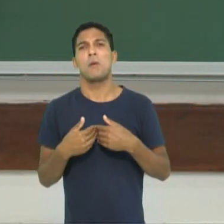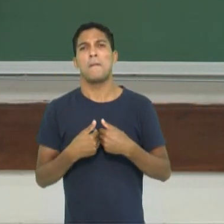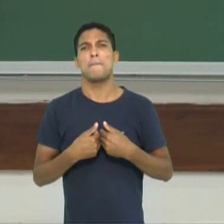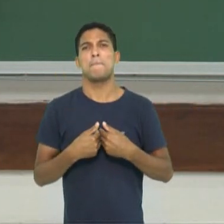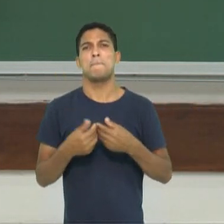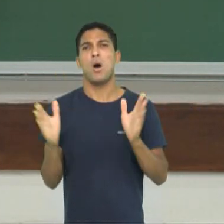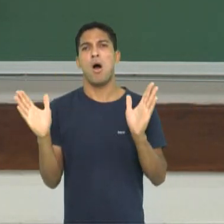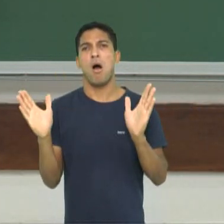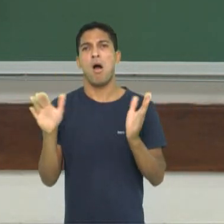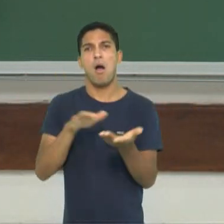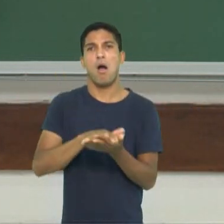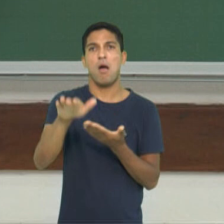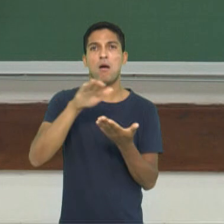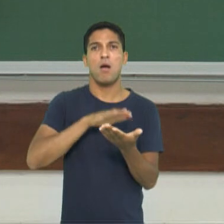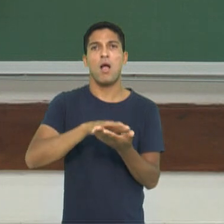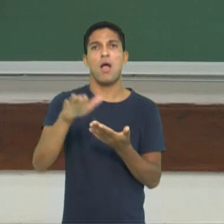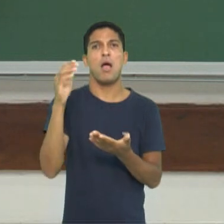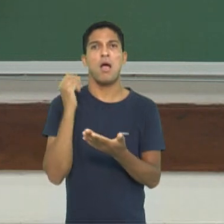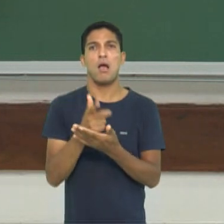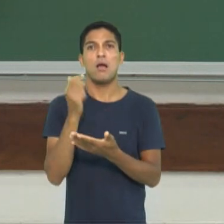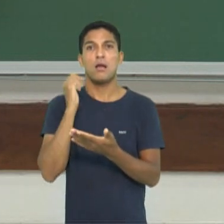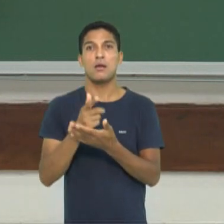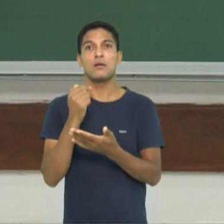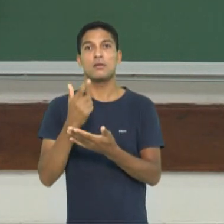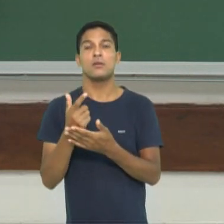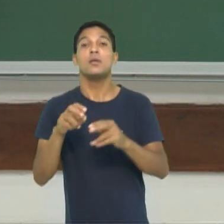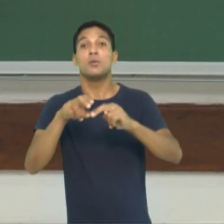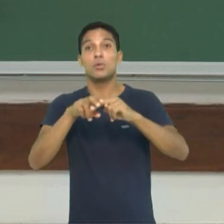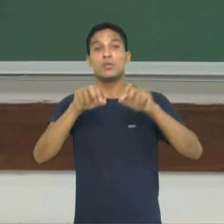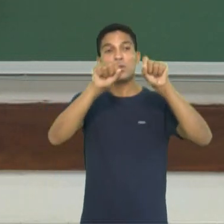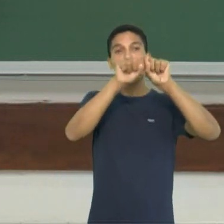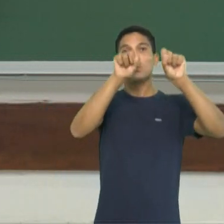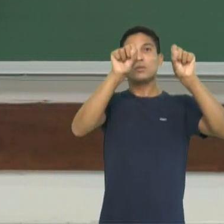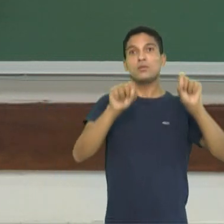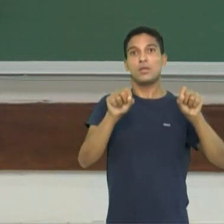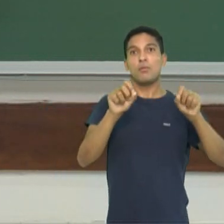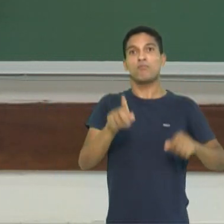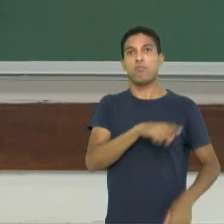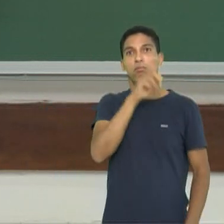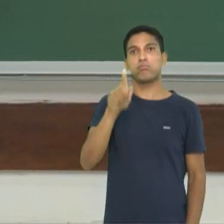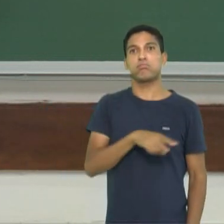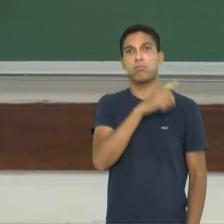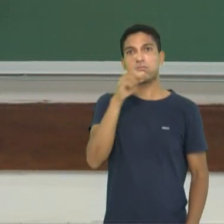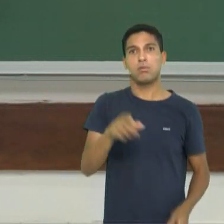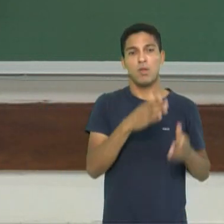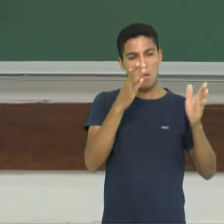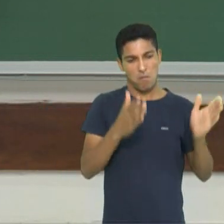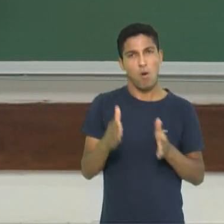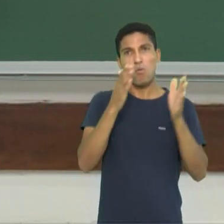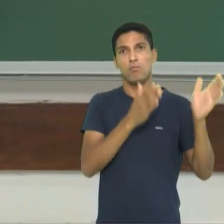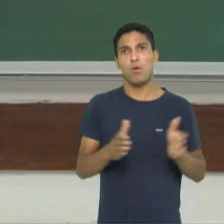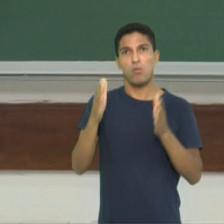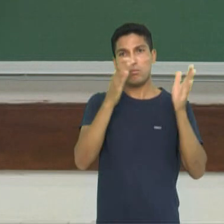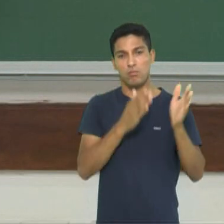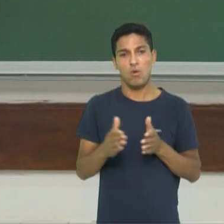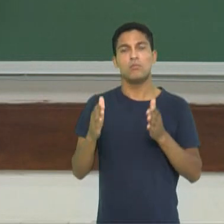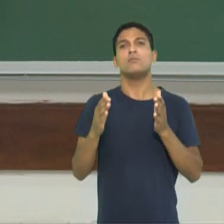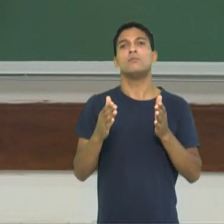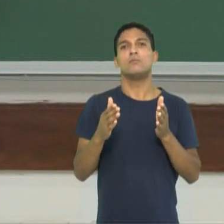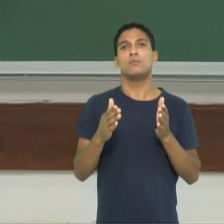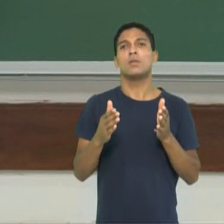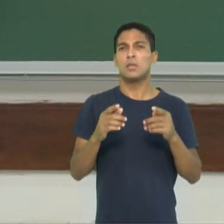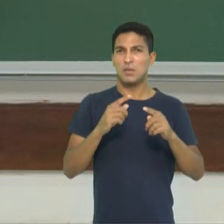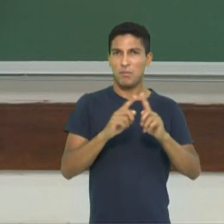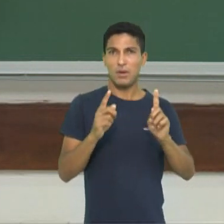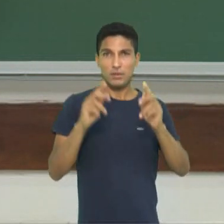fazendo ao sistema vigente. Mas esse sistema vigente está fazendo bem para nós, para a nossa liberdade, para a nossa condição enquanto